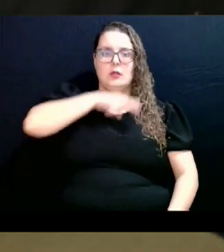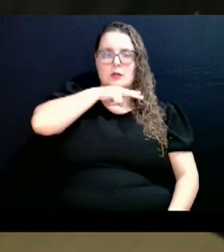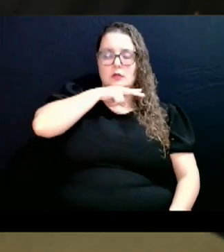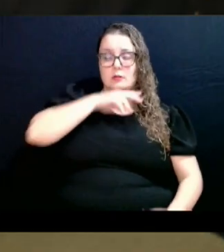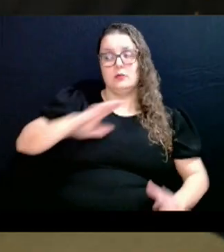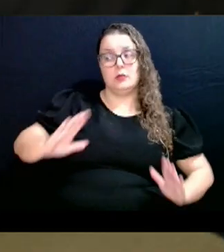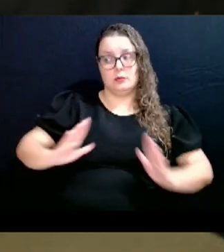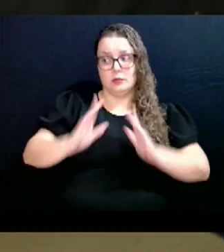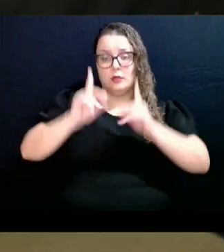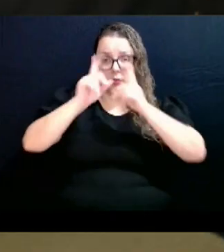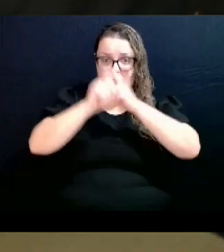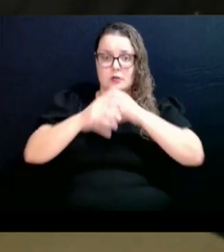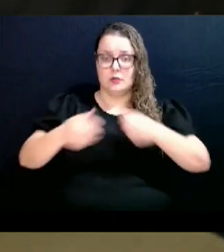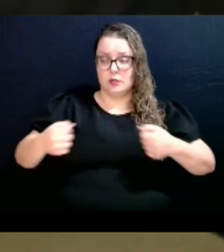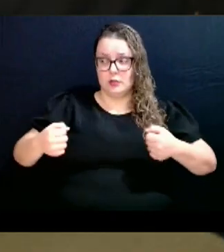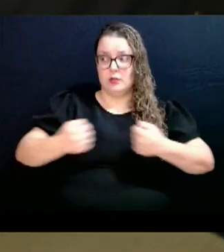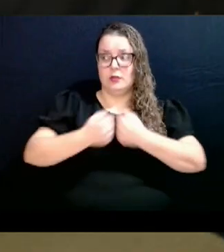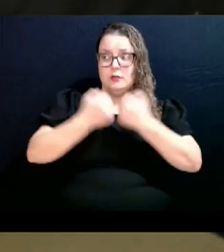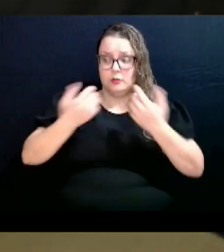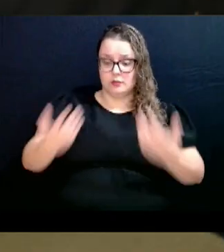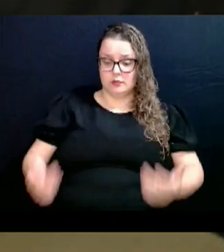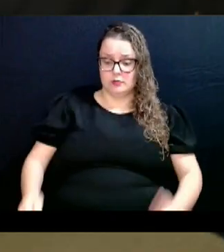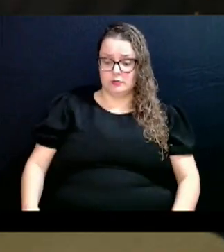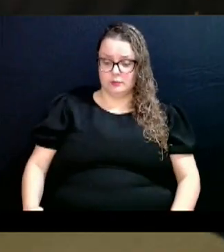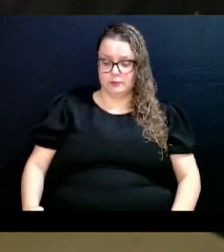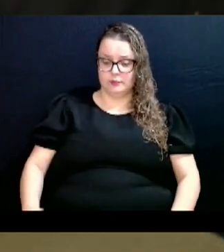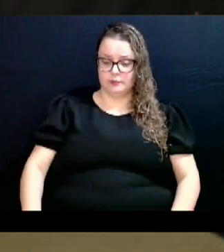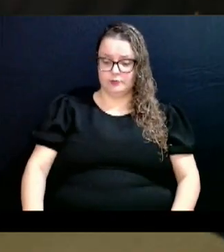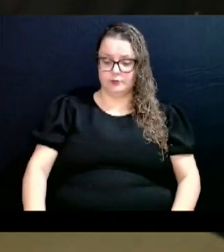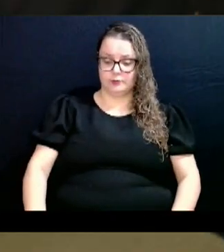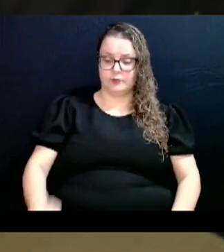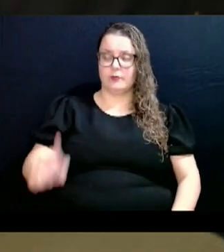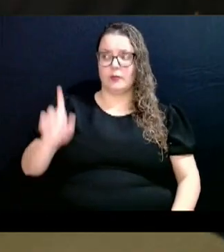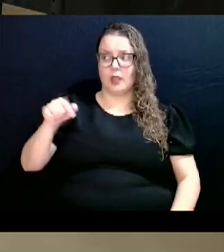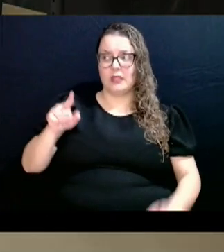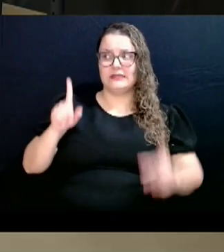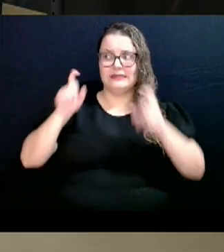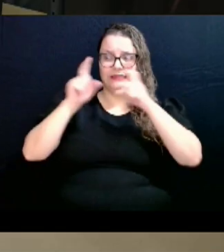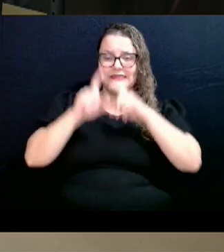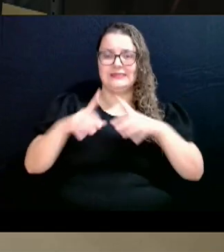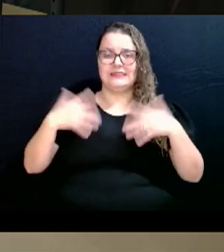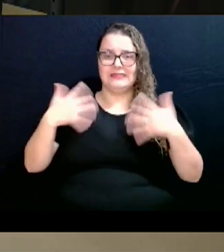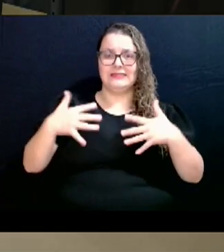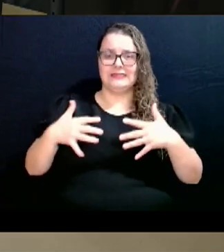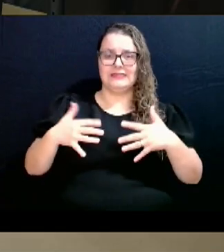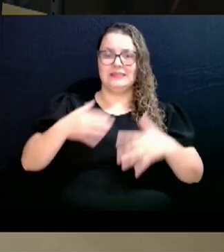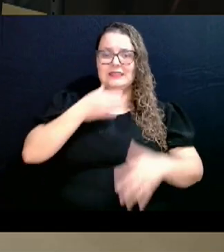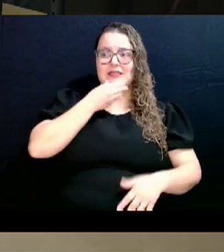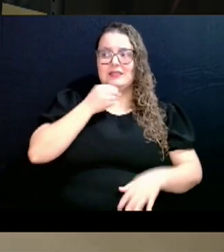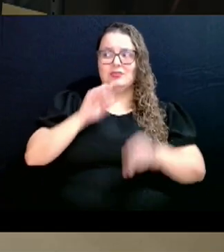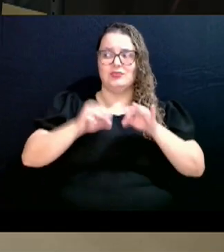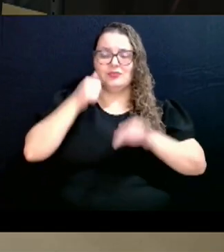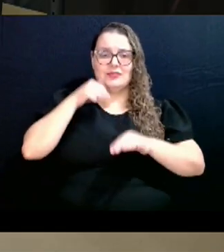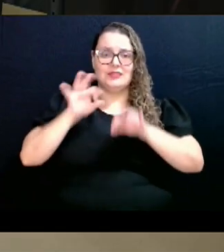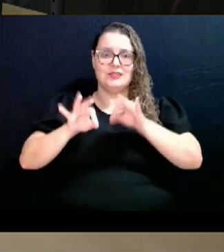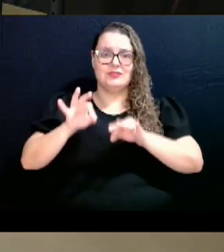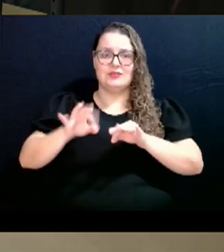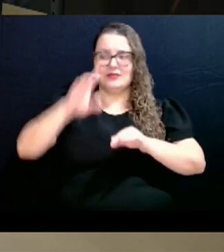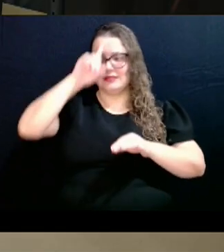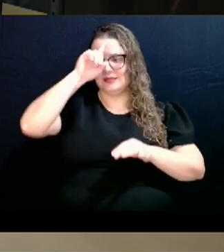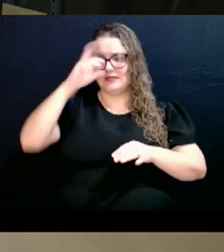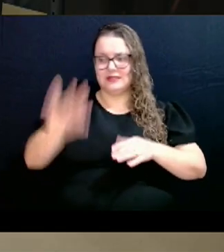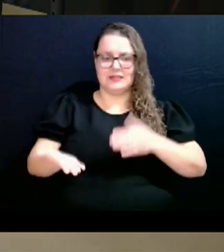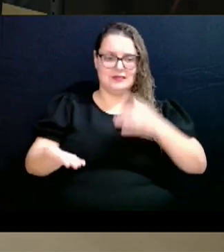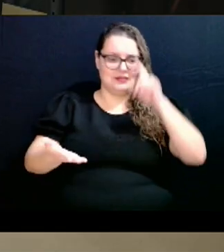e conflitos. Então é uma questão aí muito delicada que fica na mão do juiz para definir o que é bom